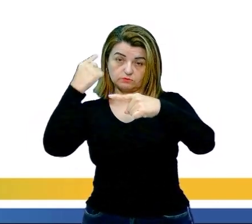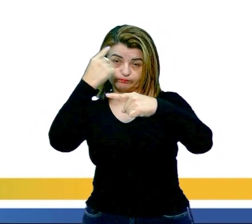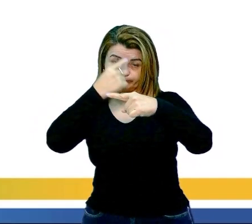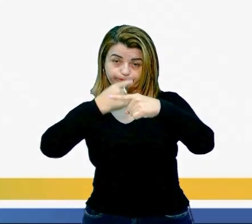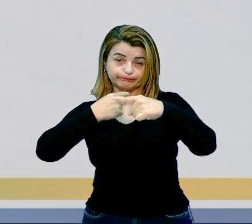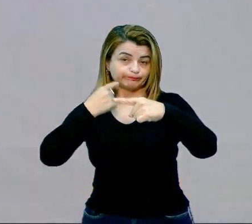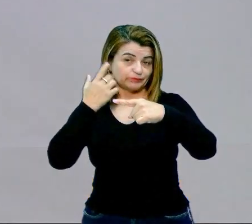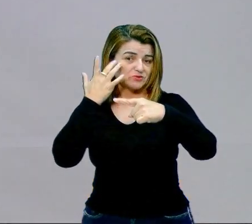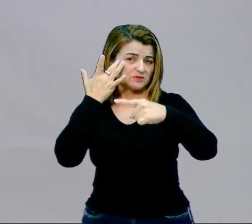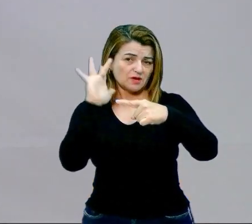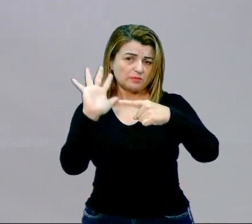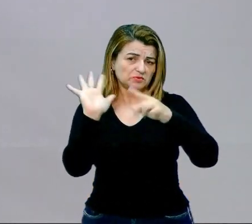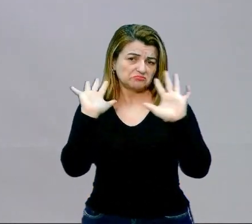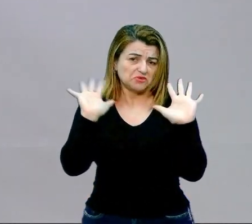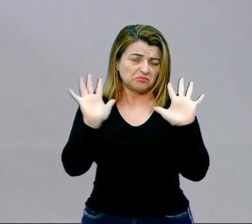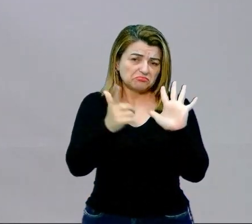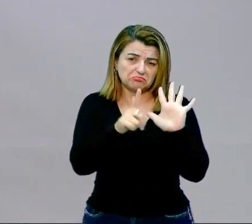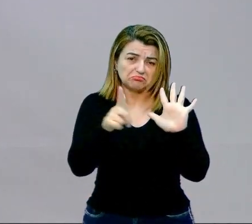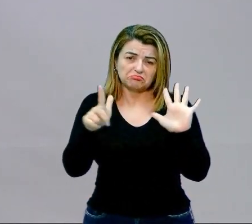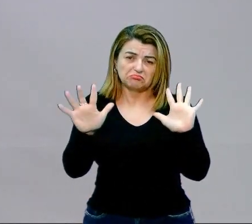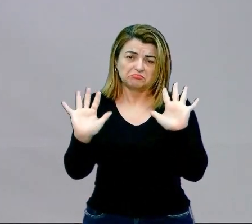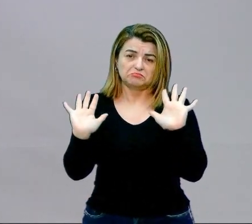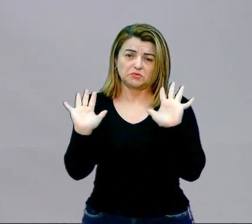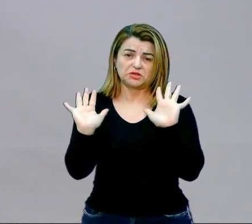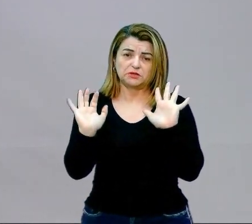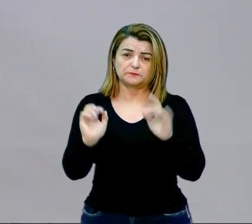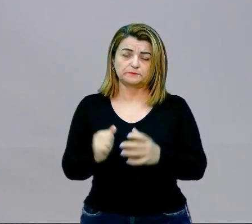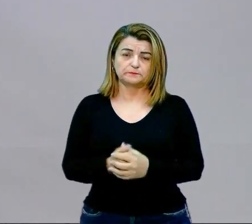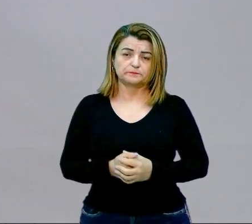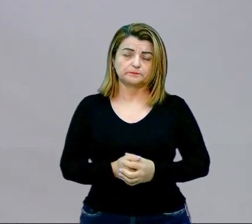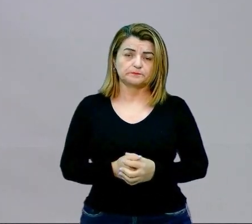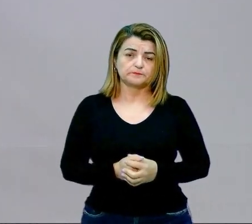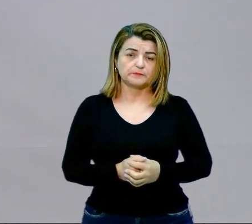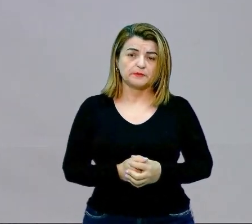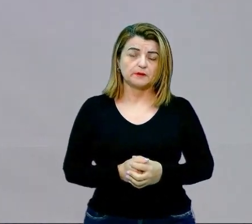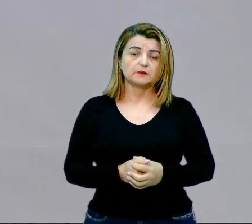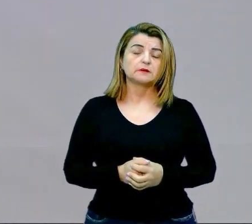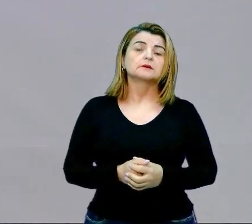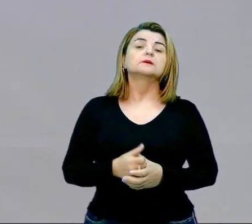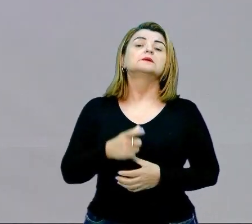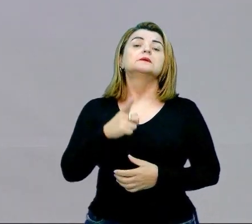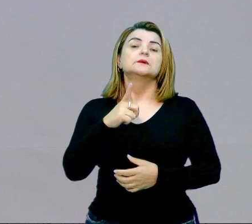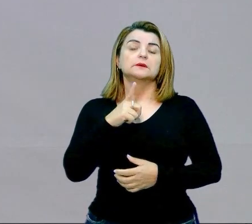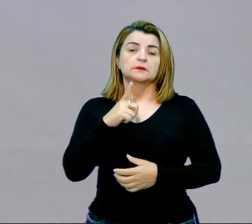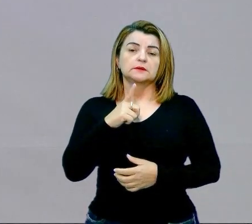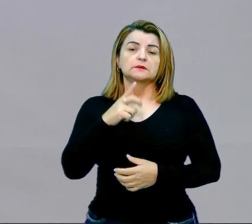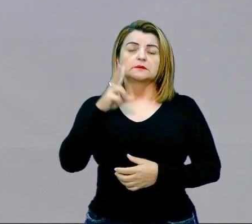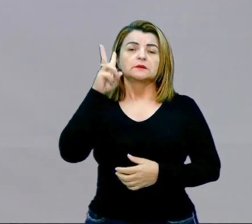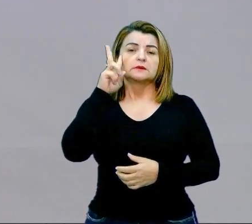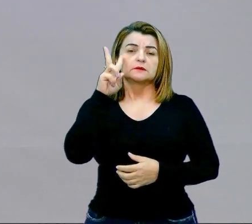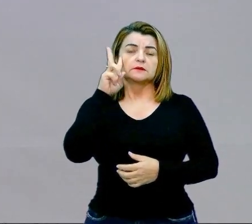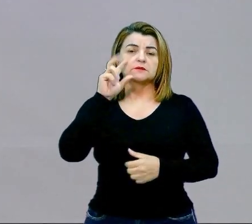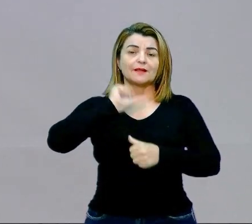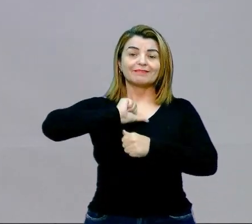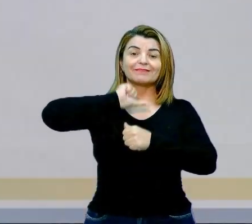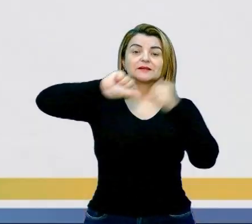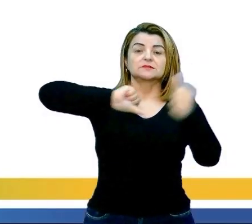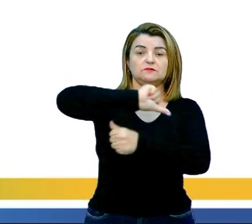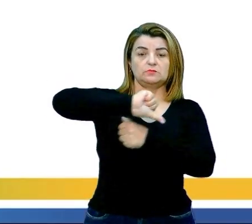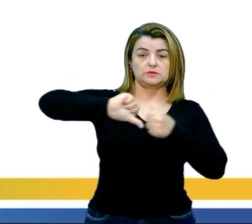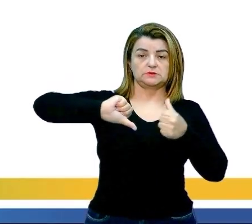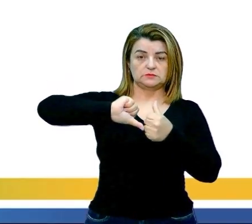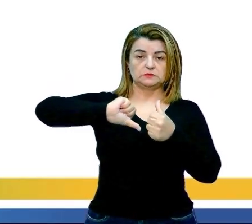sabe que não existe. Olhando assim, a gente sabe que não existe, não é isso? Mas temos sempre que lembrar a